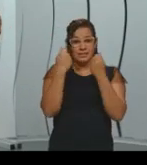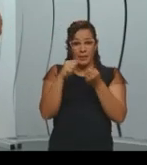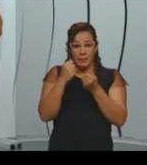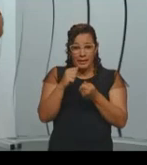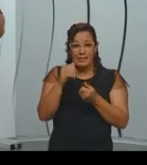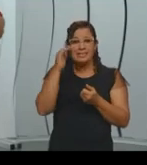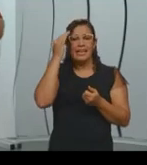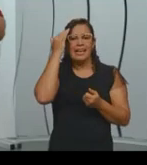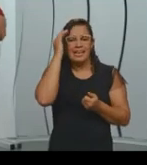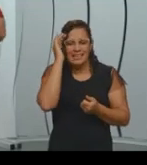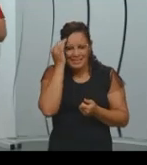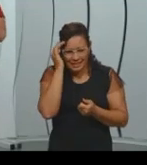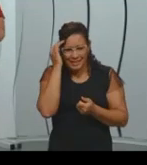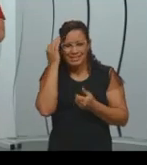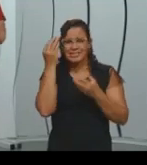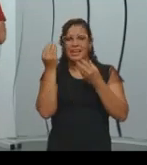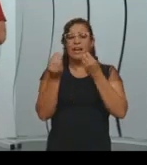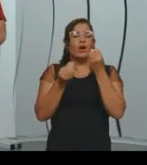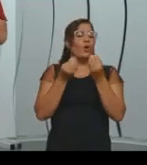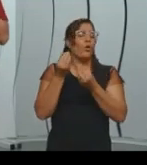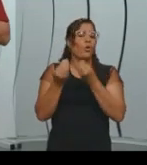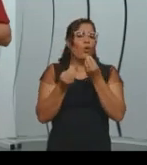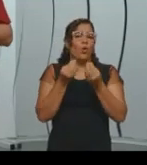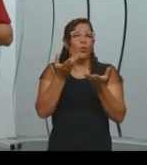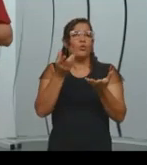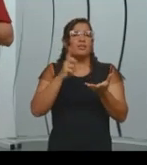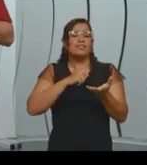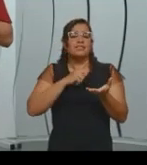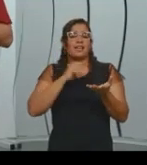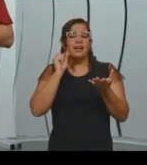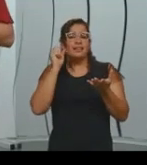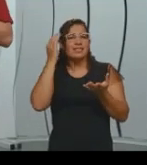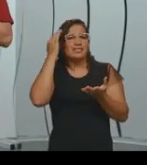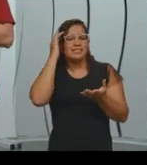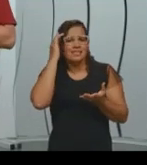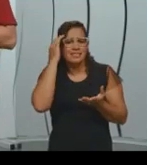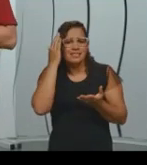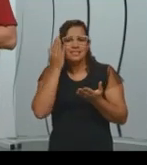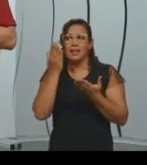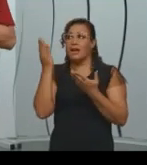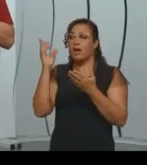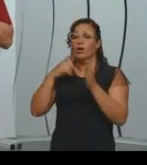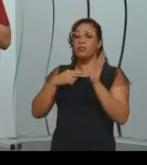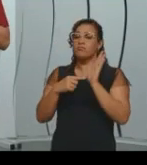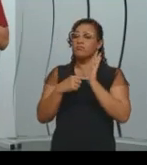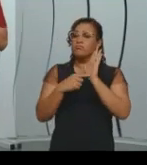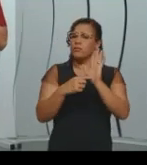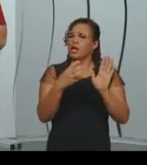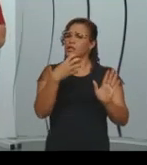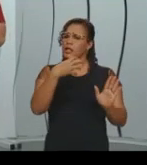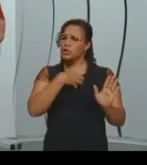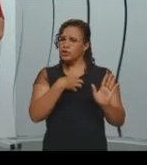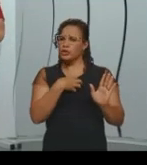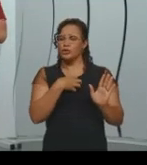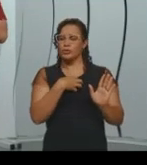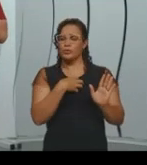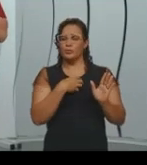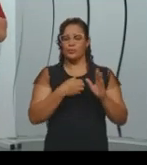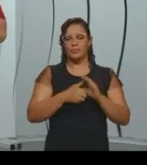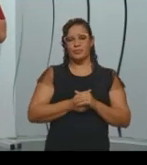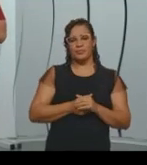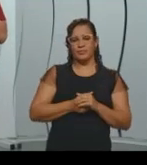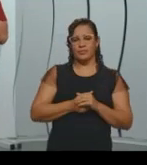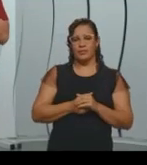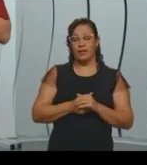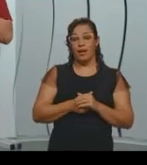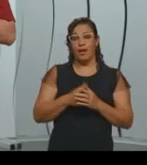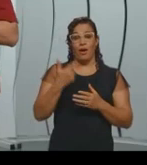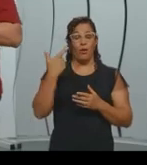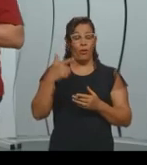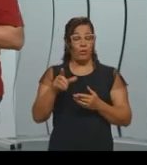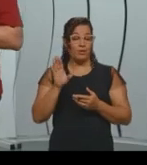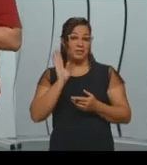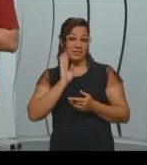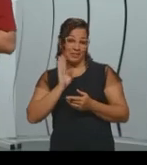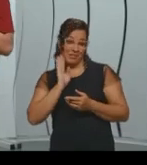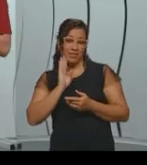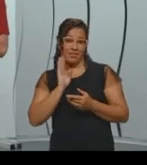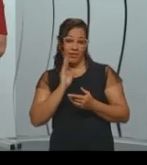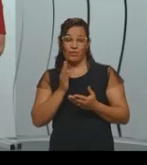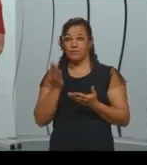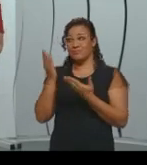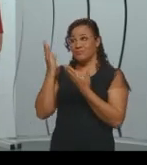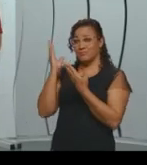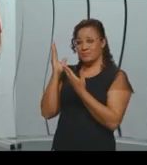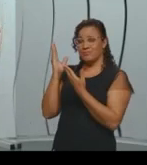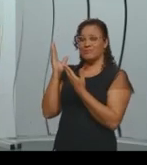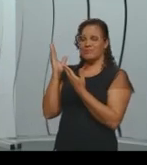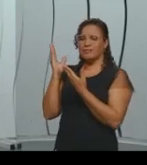é que tem sempre algum sentido nessas expressões, beleza? Outra coisa interessante aqui